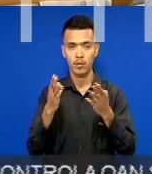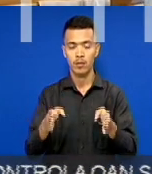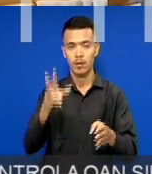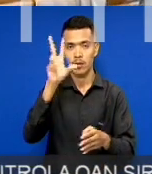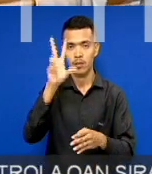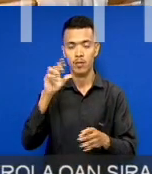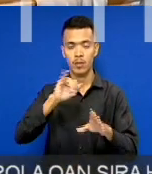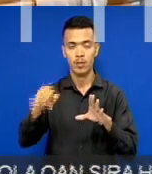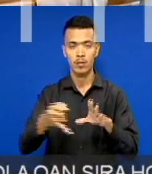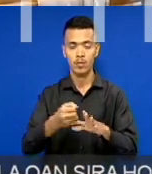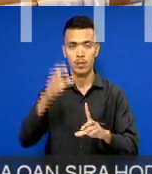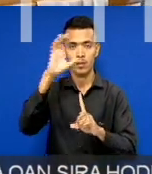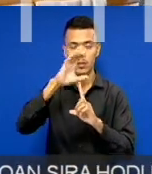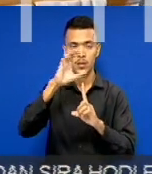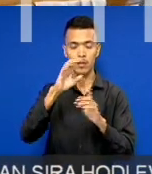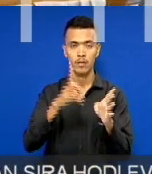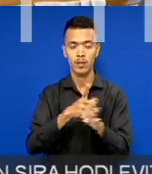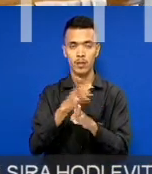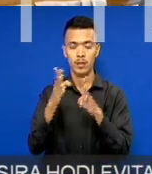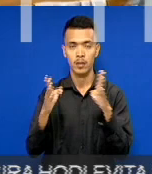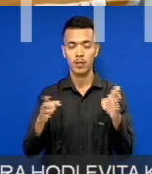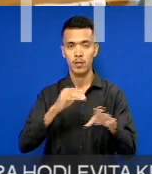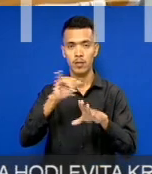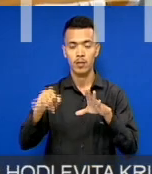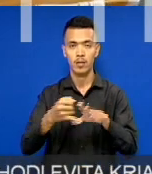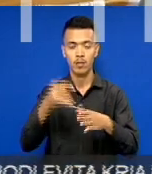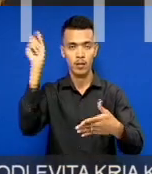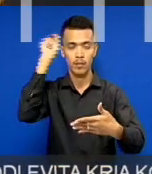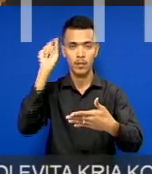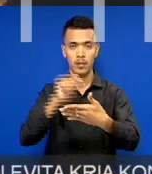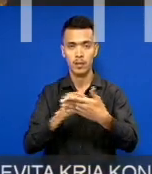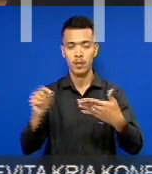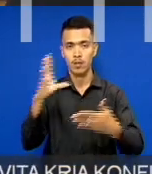Rússi Coordenador, Manager Programa inclui Administração no